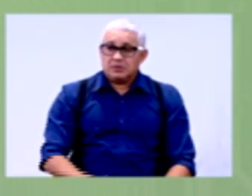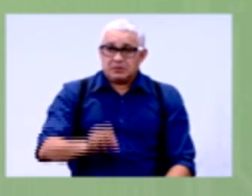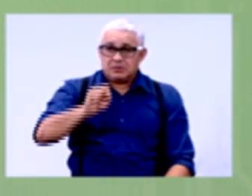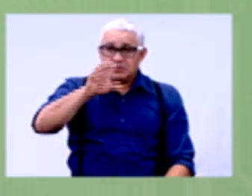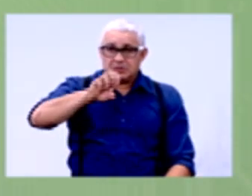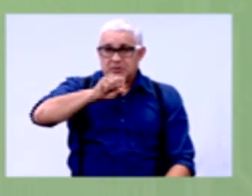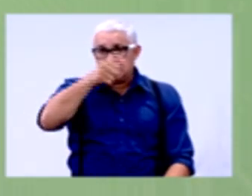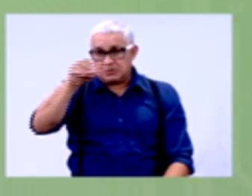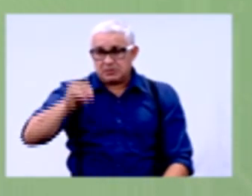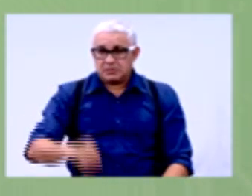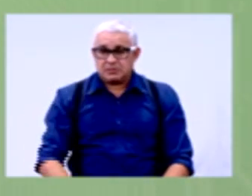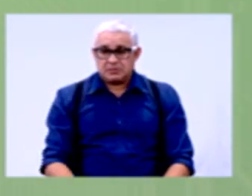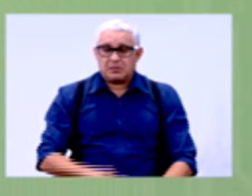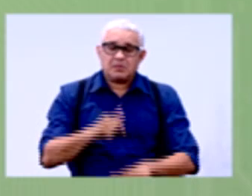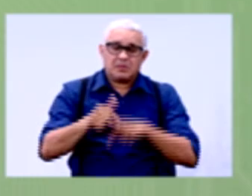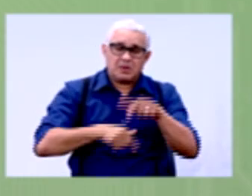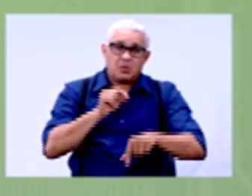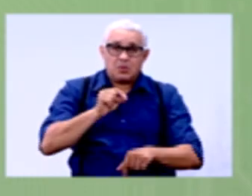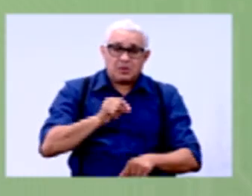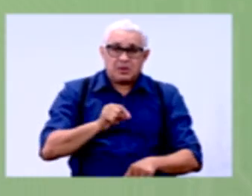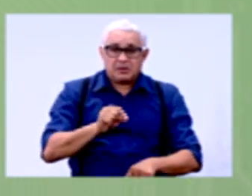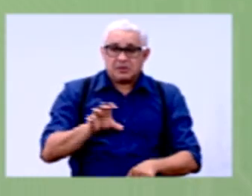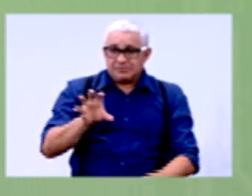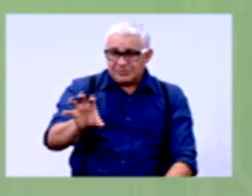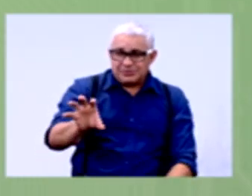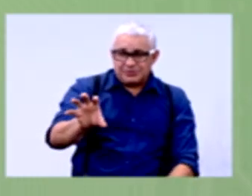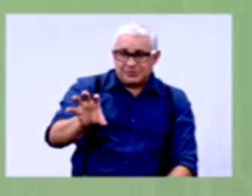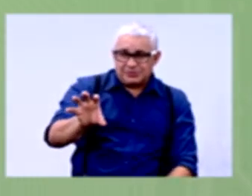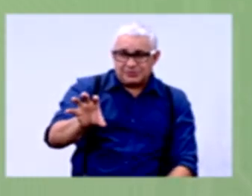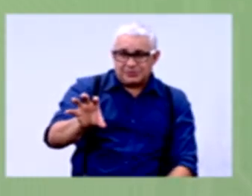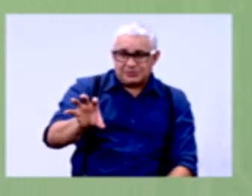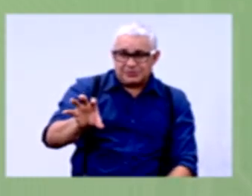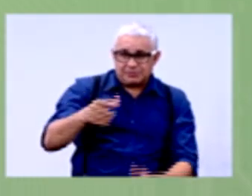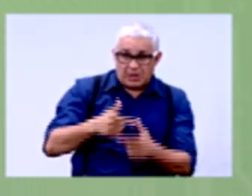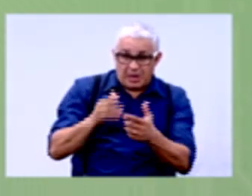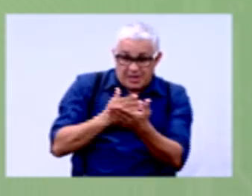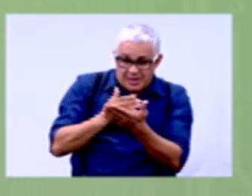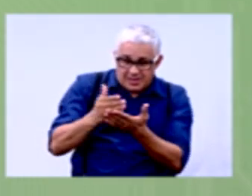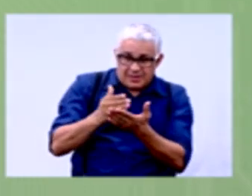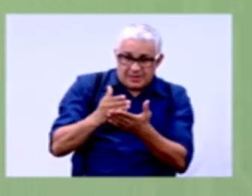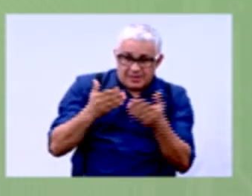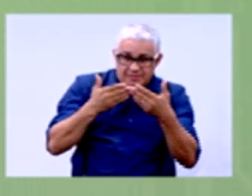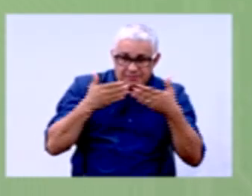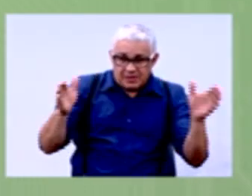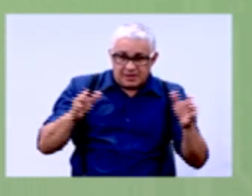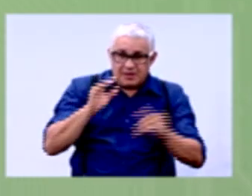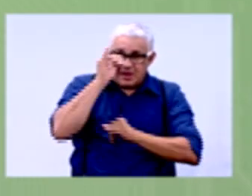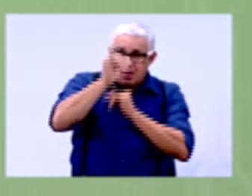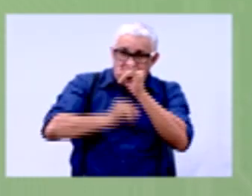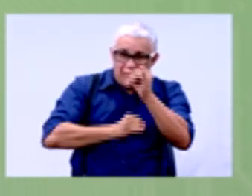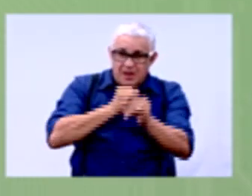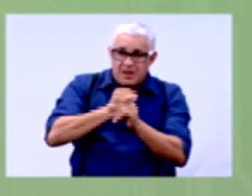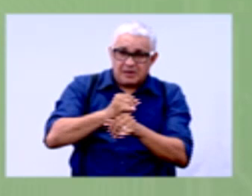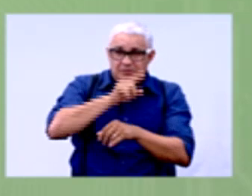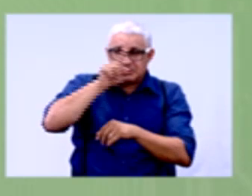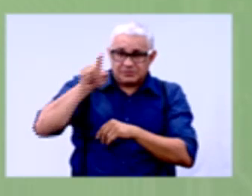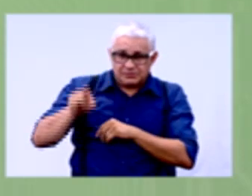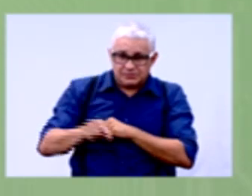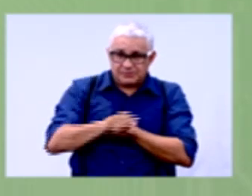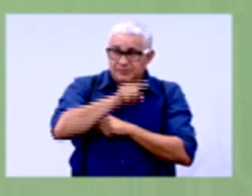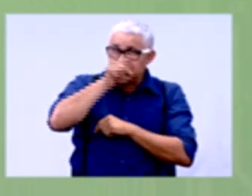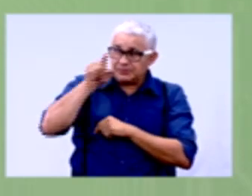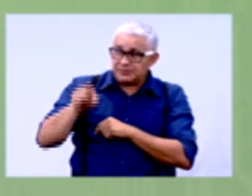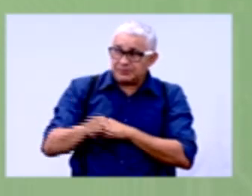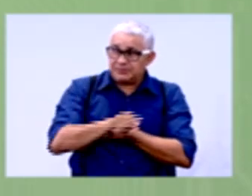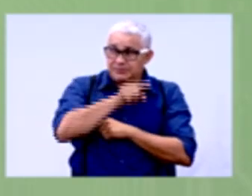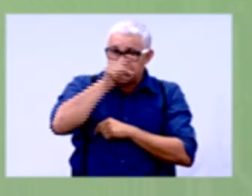Sessão, né, quando a gente trabalha, é o estado ou situação que se inicia ao abrir um navegador. Ou seja, sempre quando um